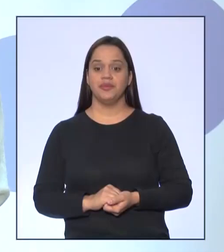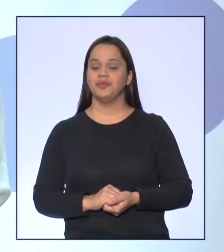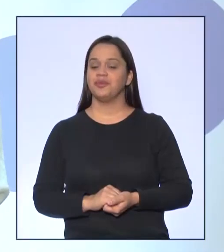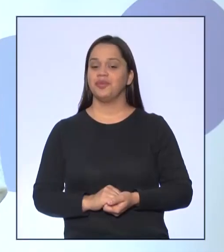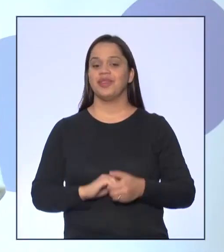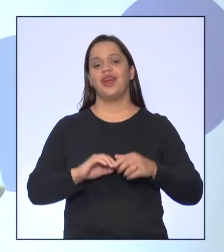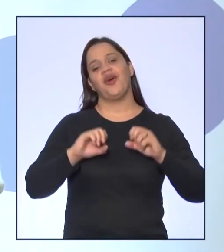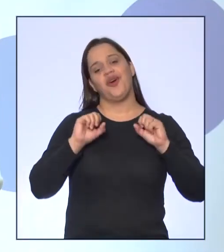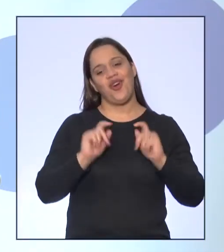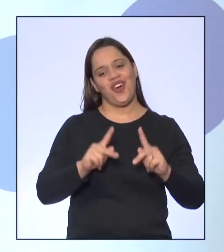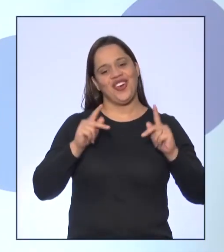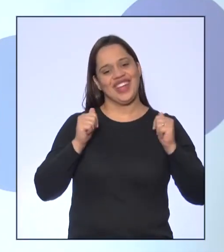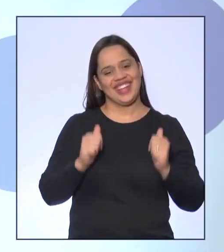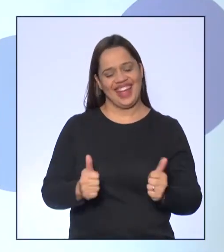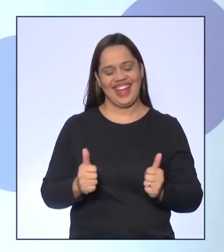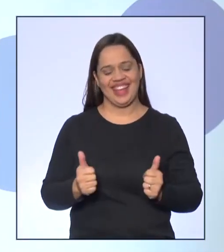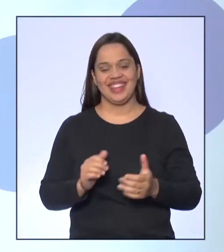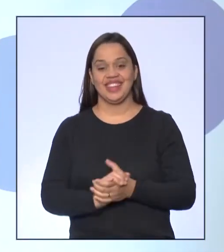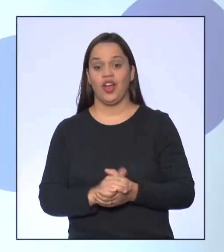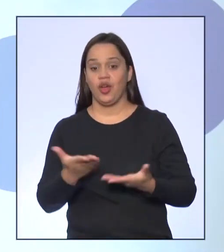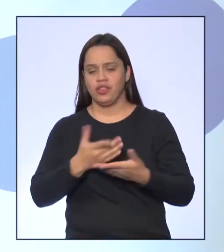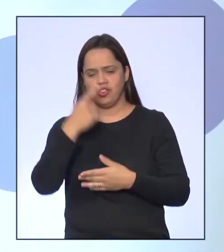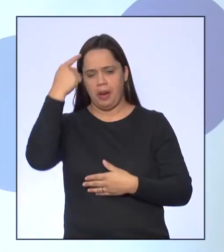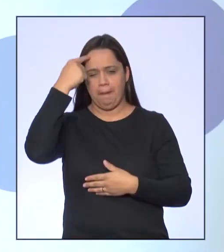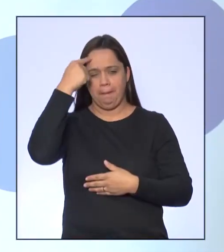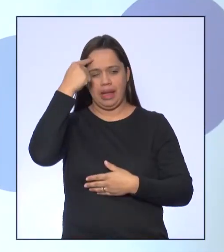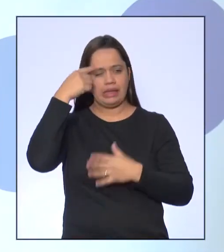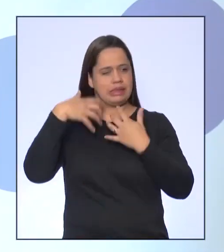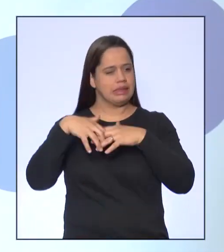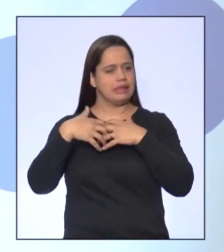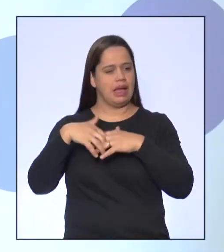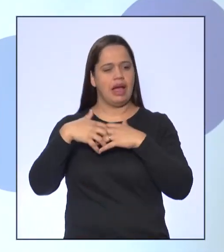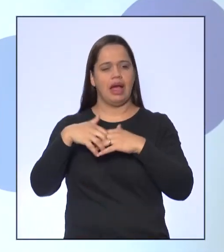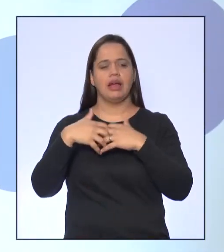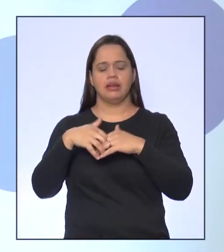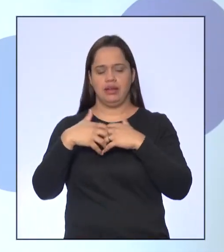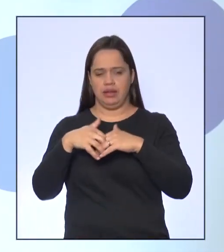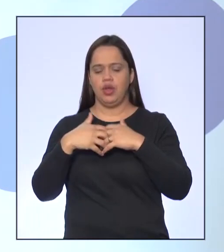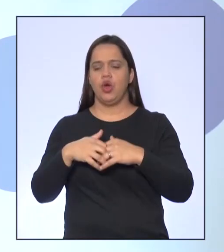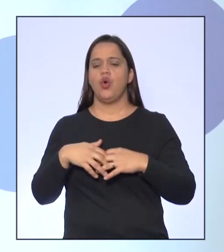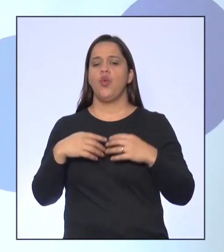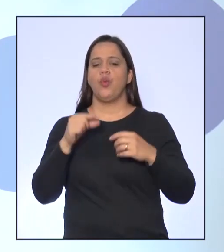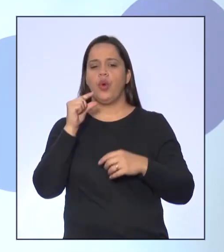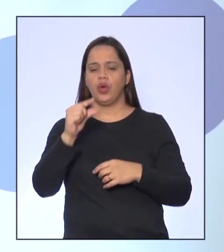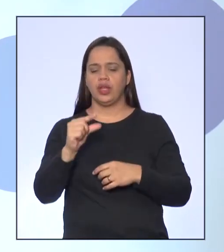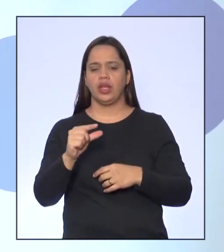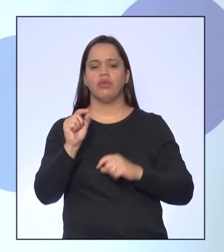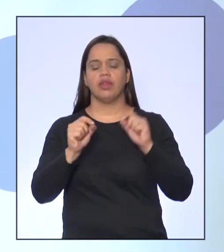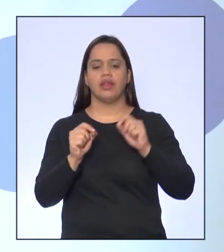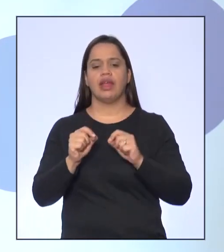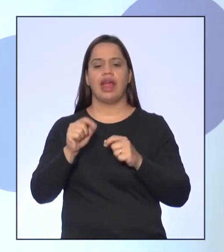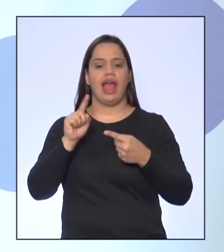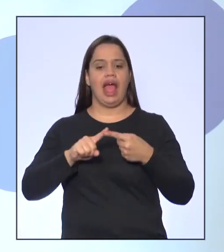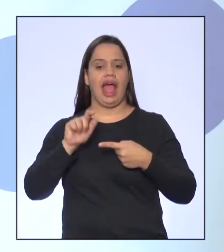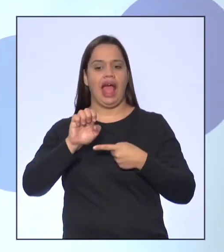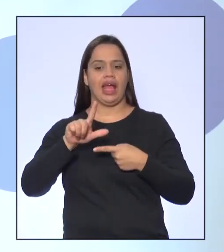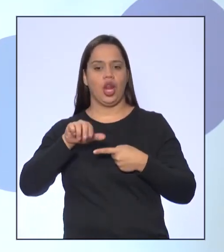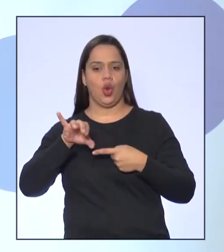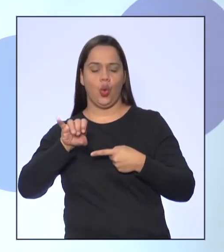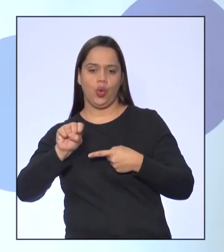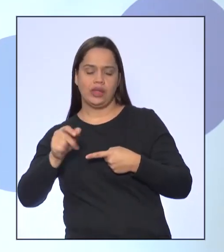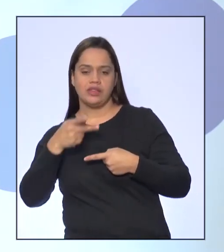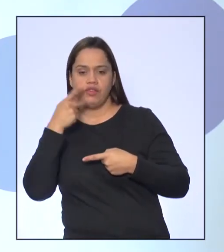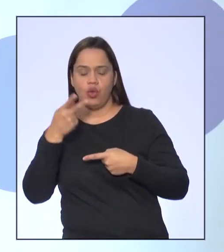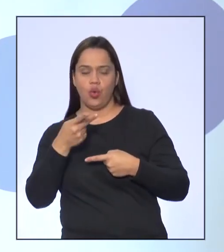Então, tá bom. Agora que vocês pensaram um minutinho, a Heloísa diz que quando muda o